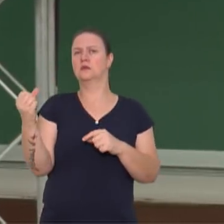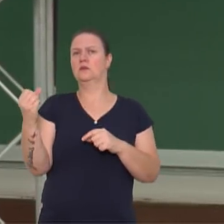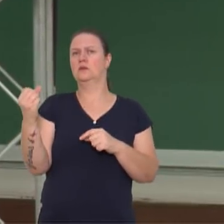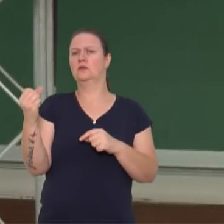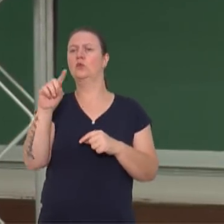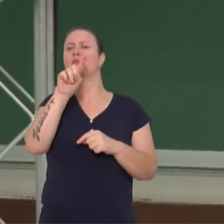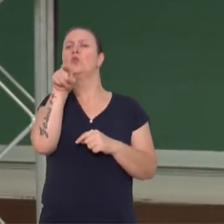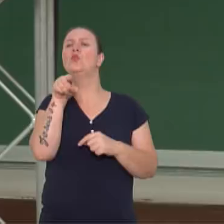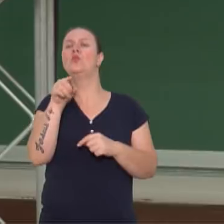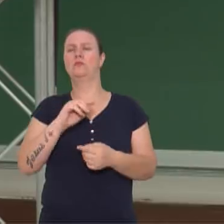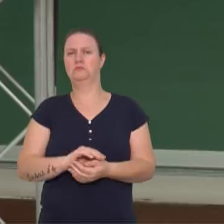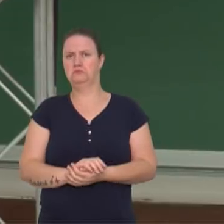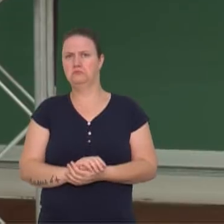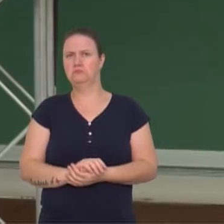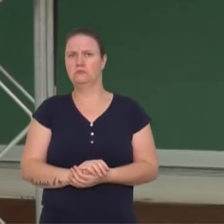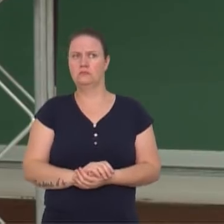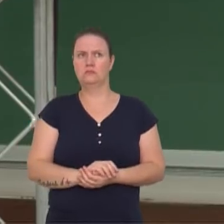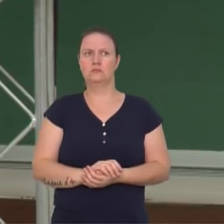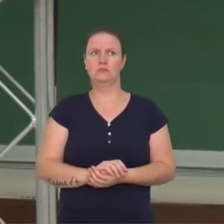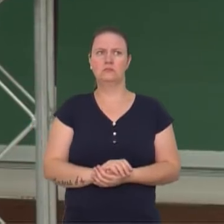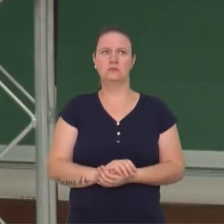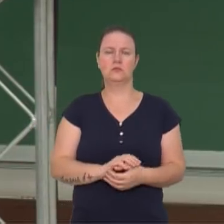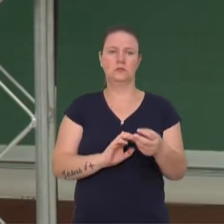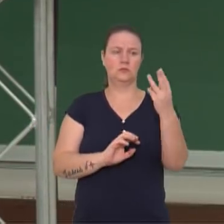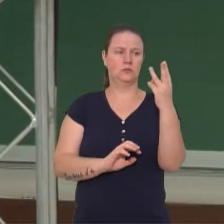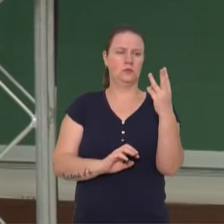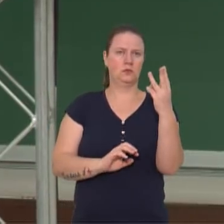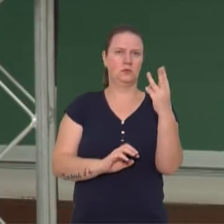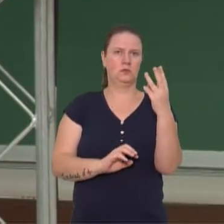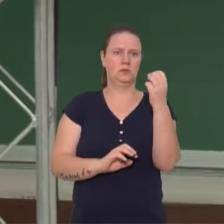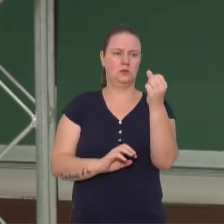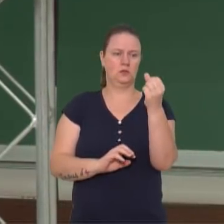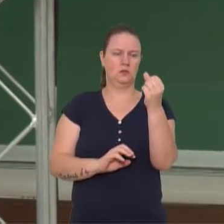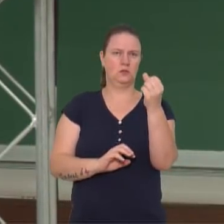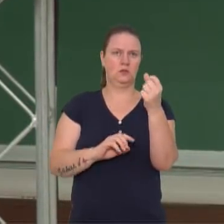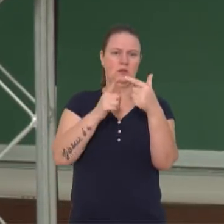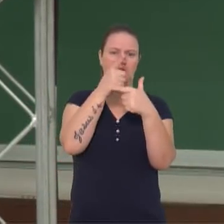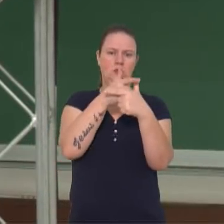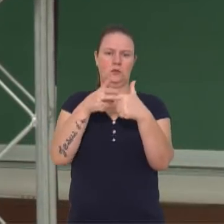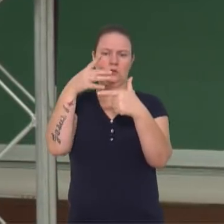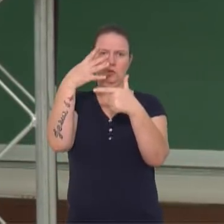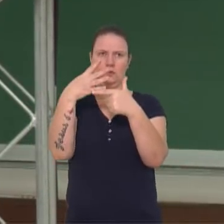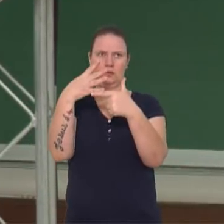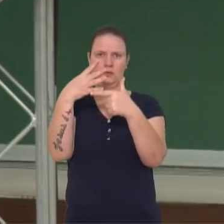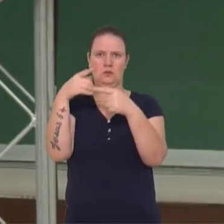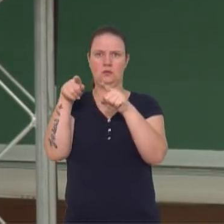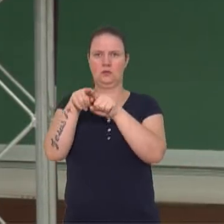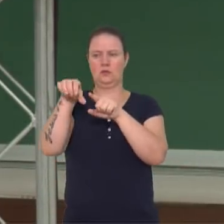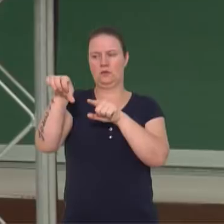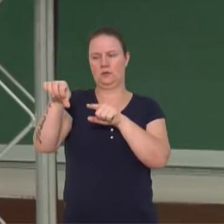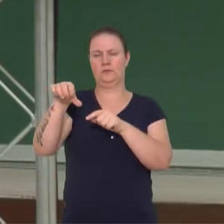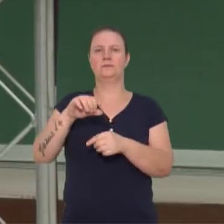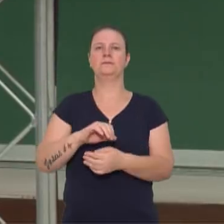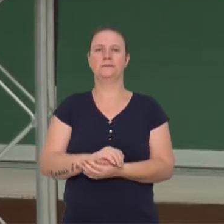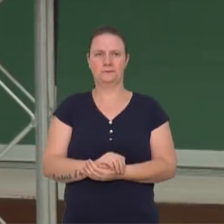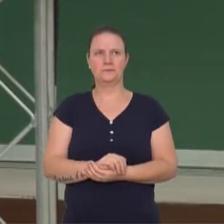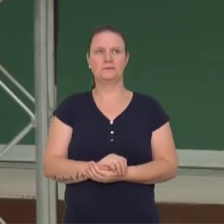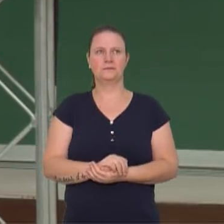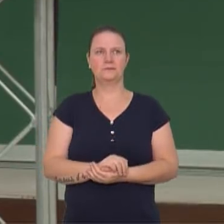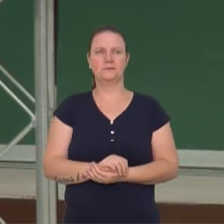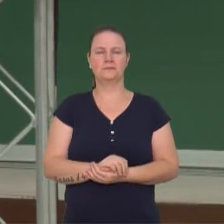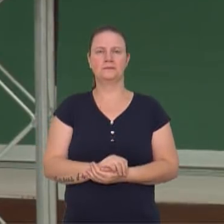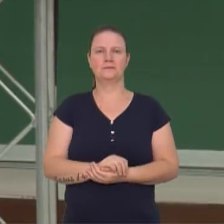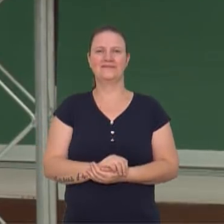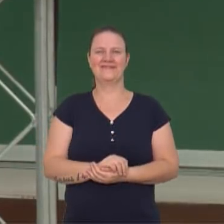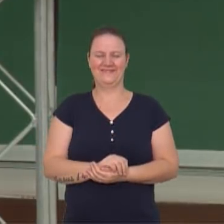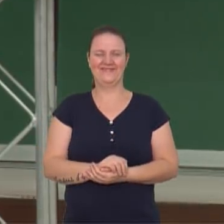inversa. 36 dividido por 4 vai dar 9. Então, o lado do quadrado mede 9